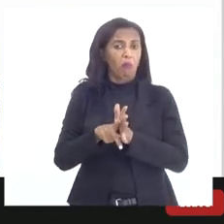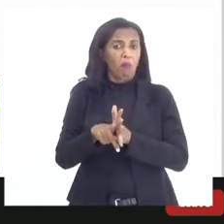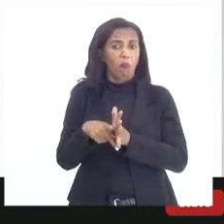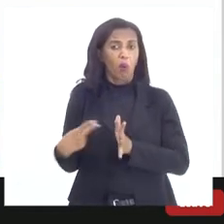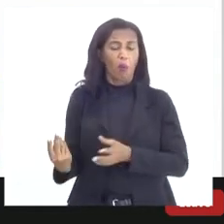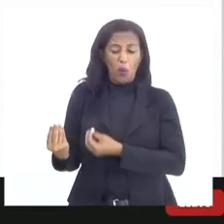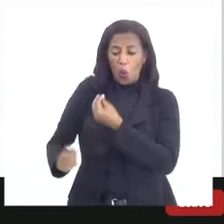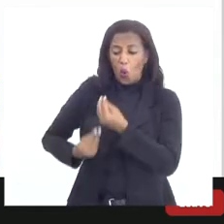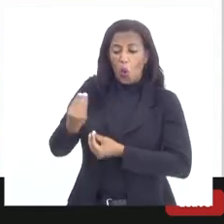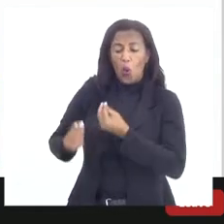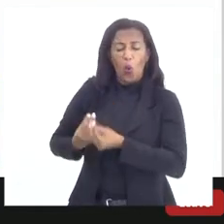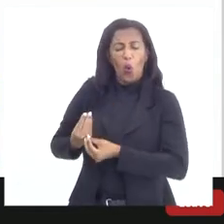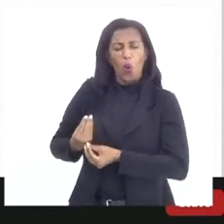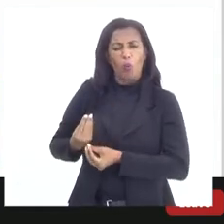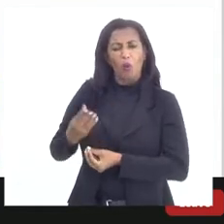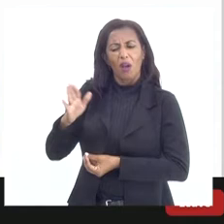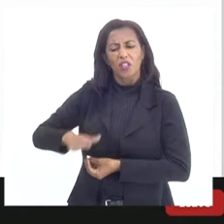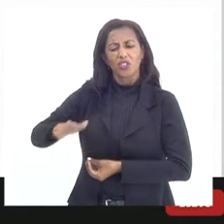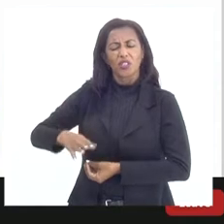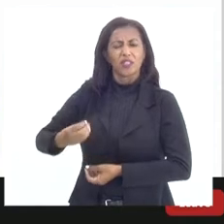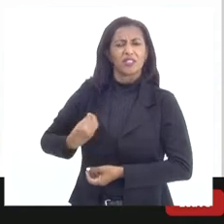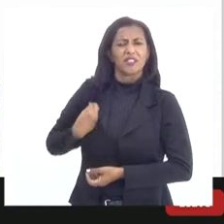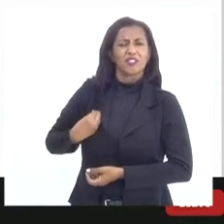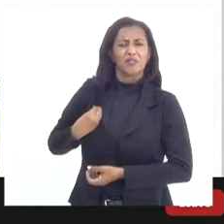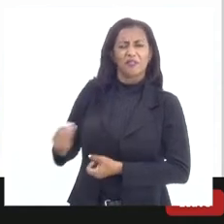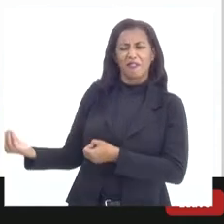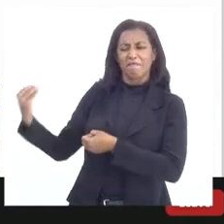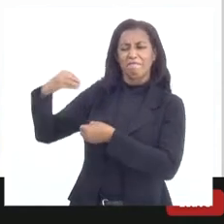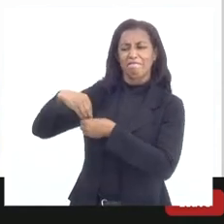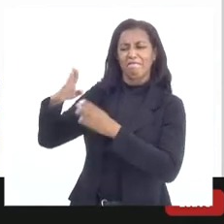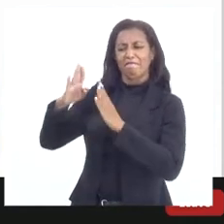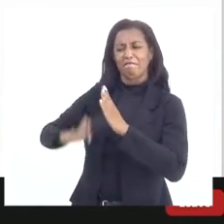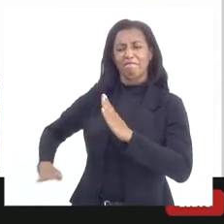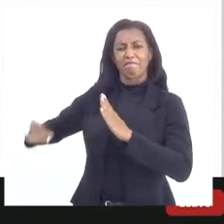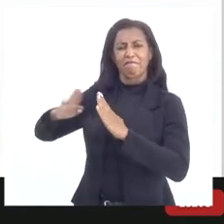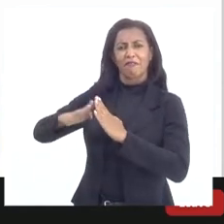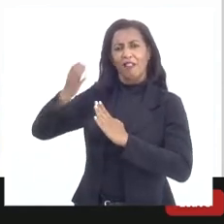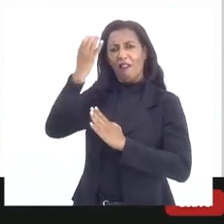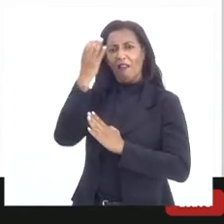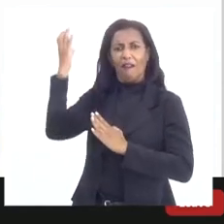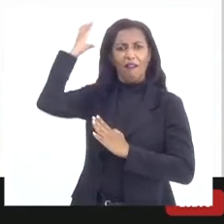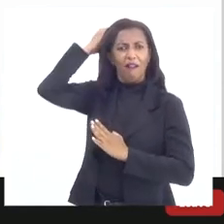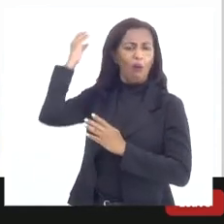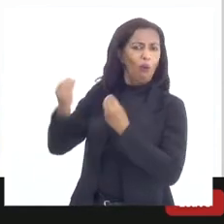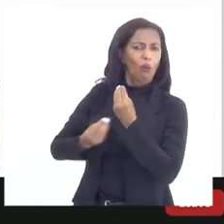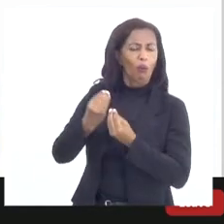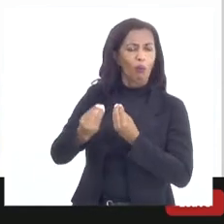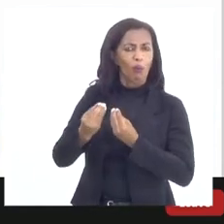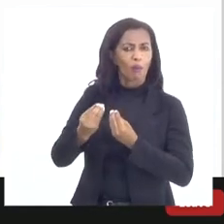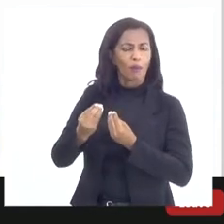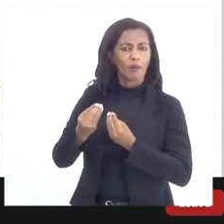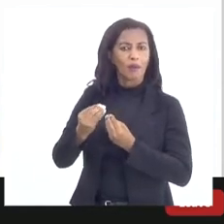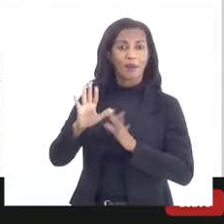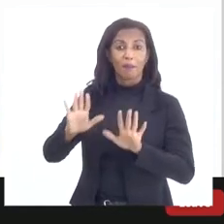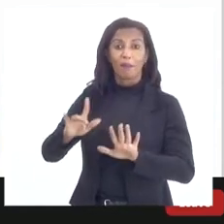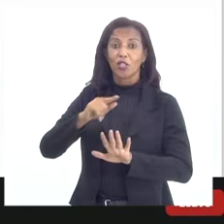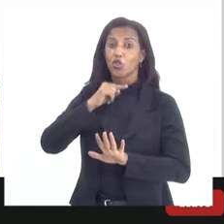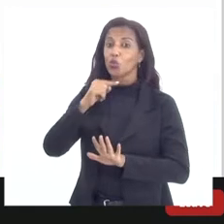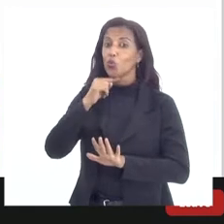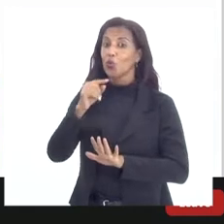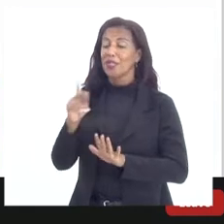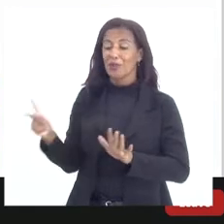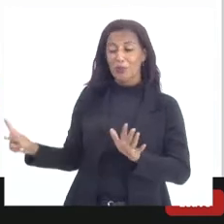as crianças vivenciam o Candomblé, como as crianças significam o mundo no Candomblé. Mas ele não conseguiu ser